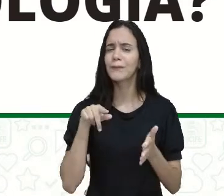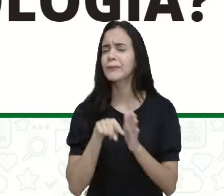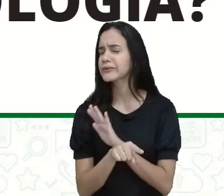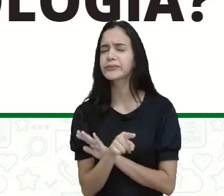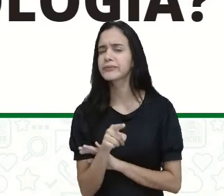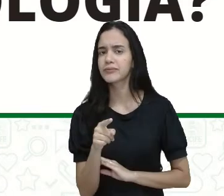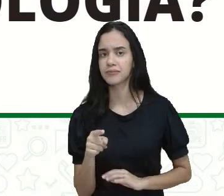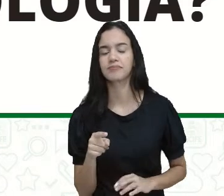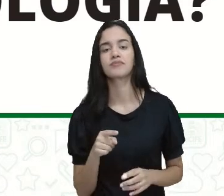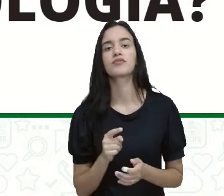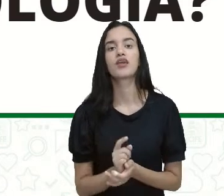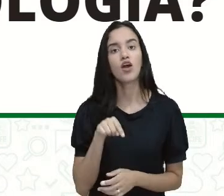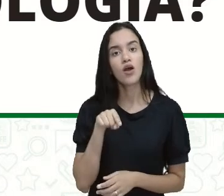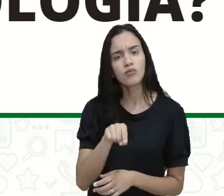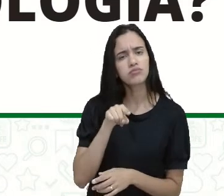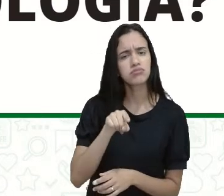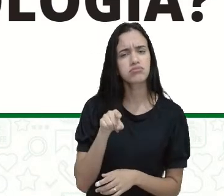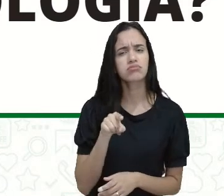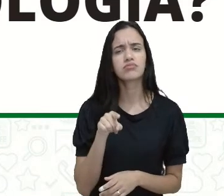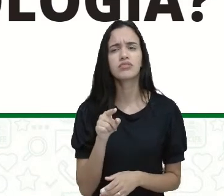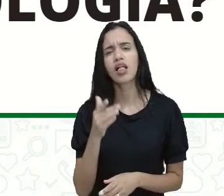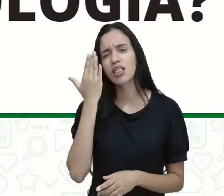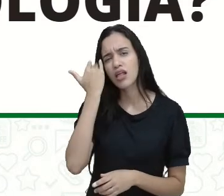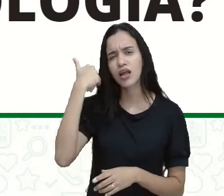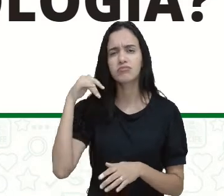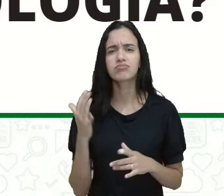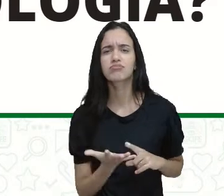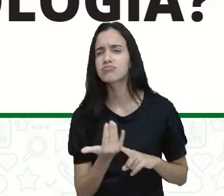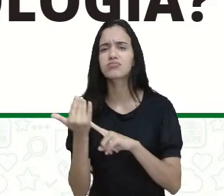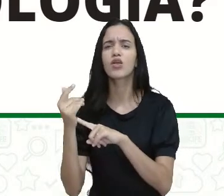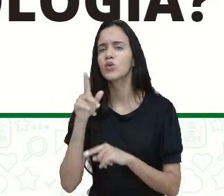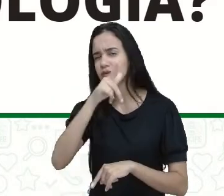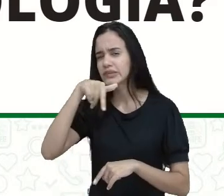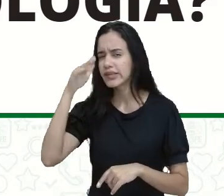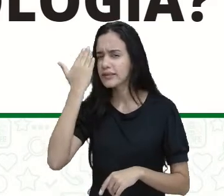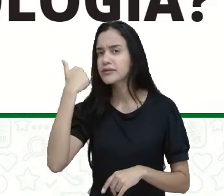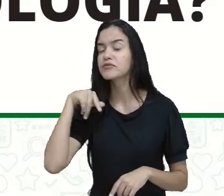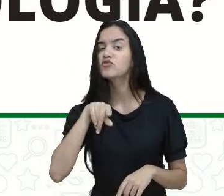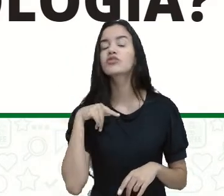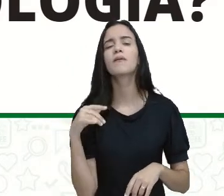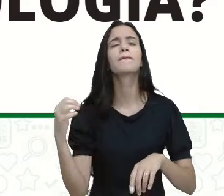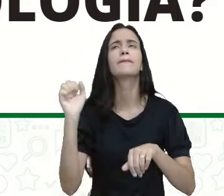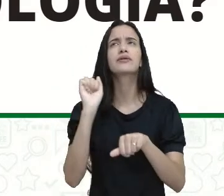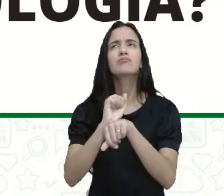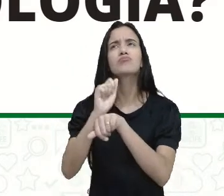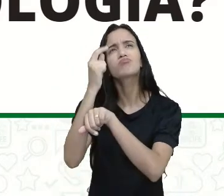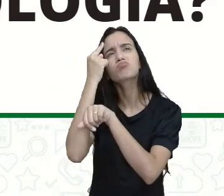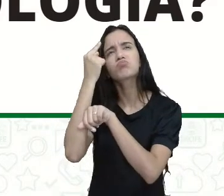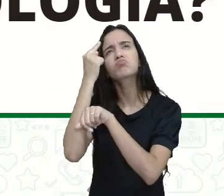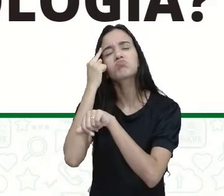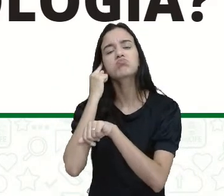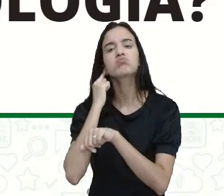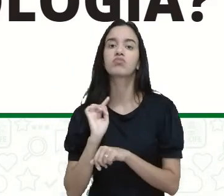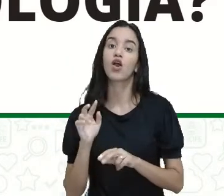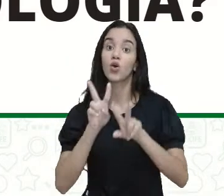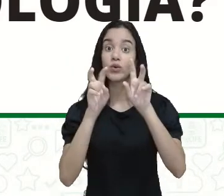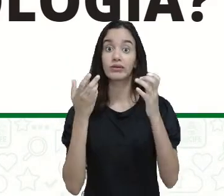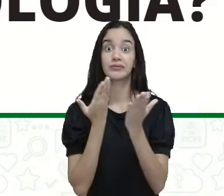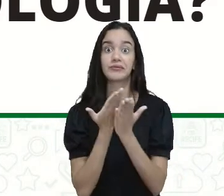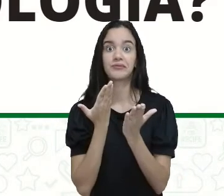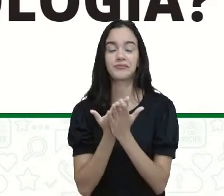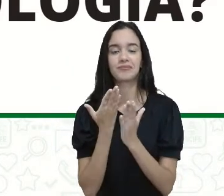pergunta: vocês sabem o que é tecnologia? Já pararam para pensar? O tema da nossa aula é esse,